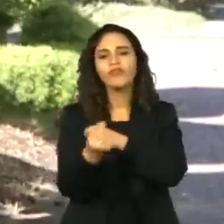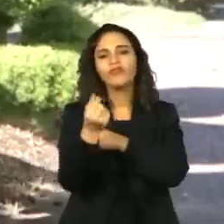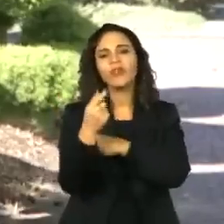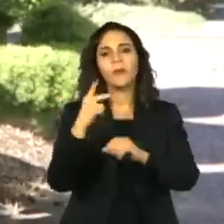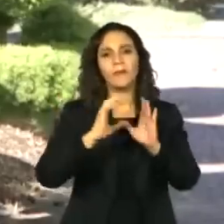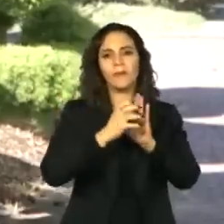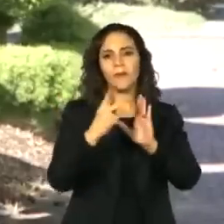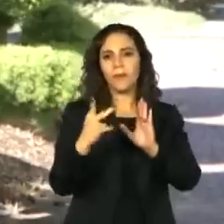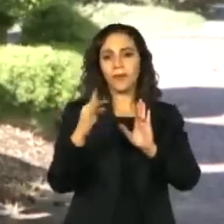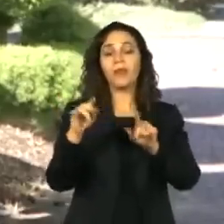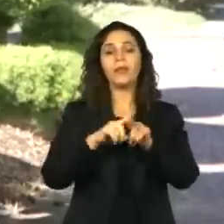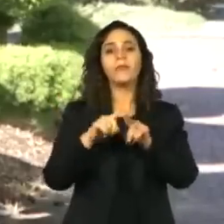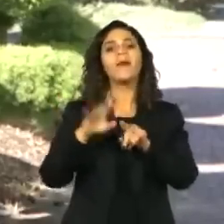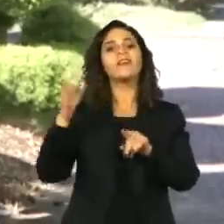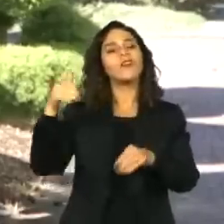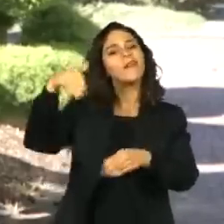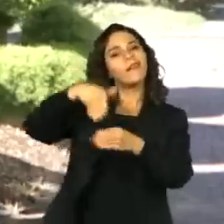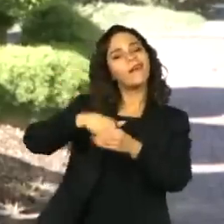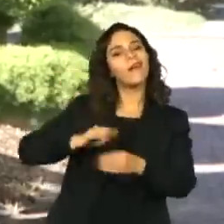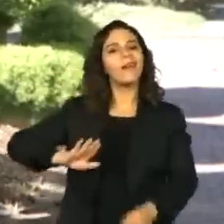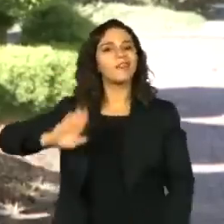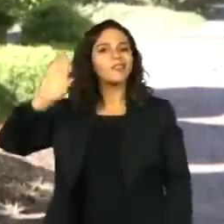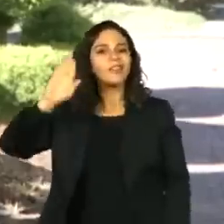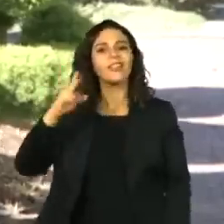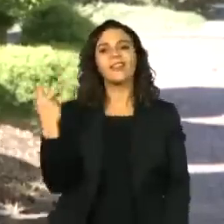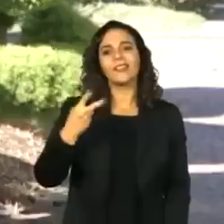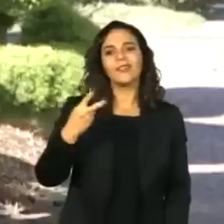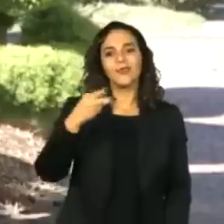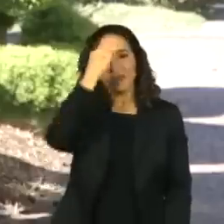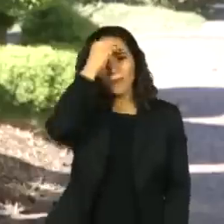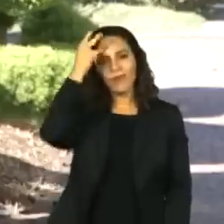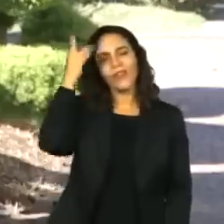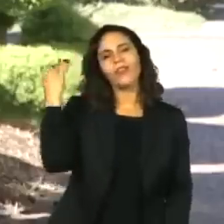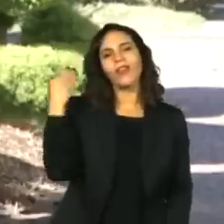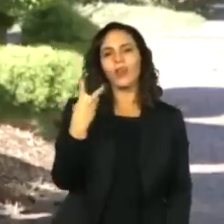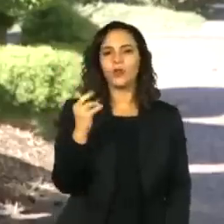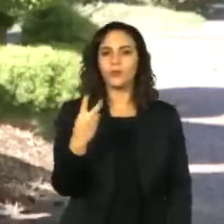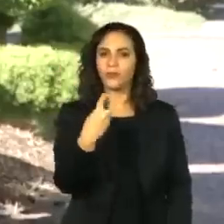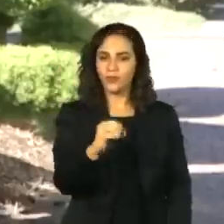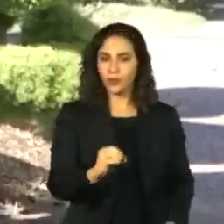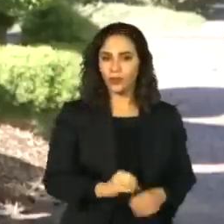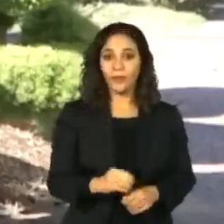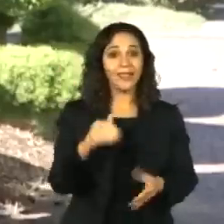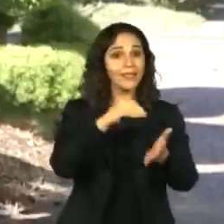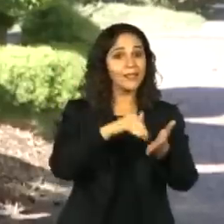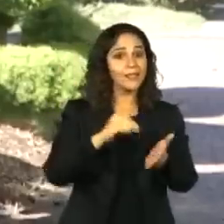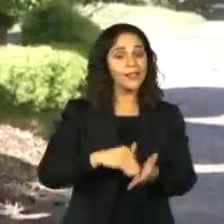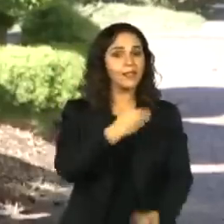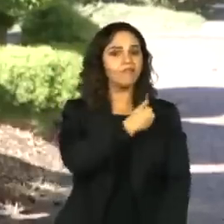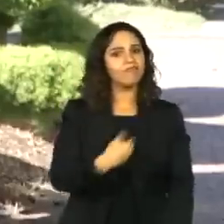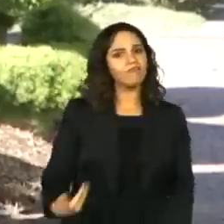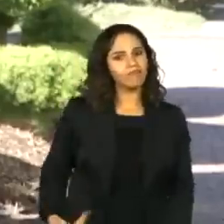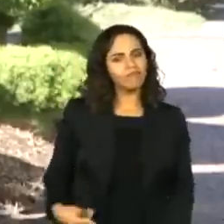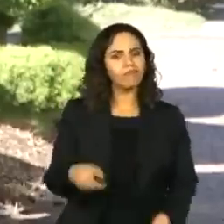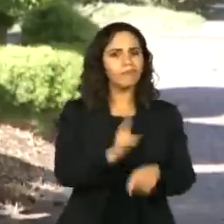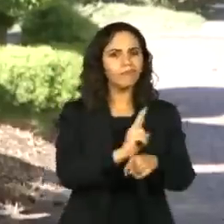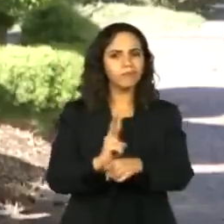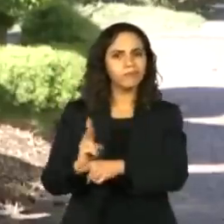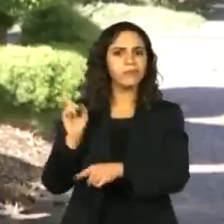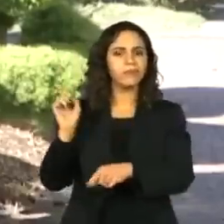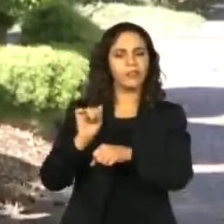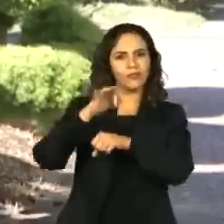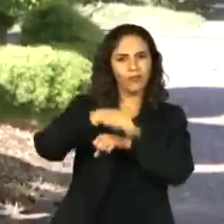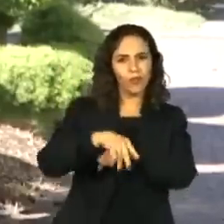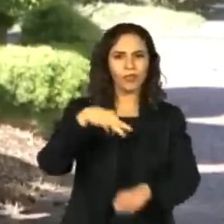foi candidato a vice-prefeito de Foz do Iguaçu pelo partido em 2020. O secretário de Segurança Pública de Foz do Iguaçu, Marcos